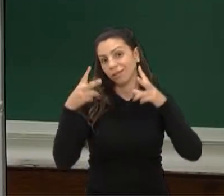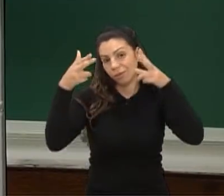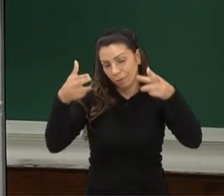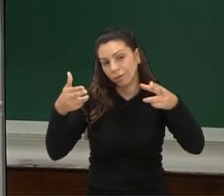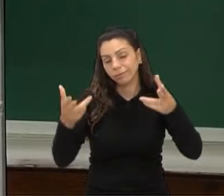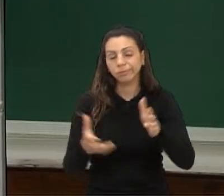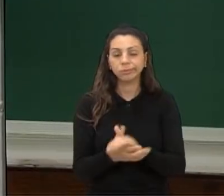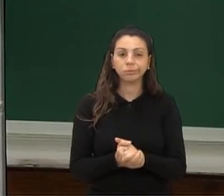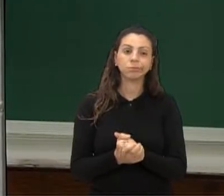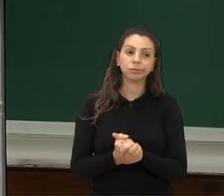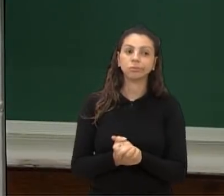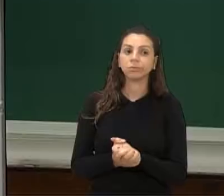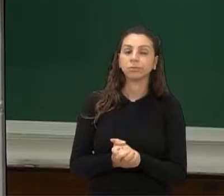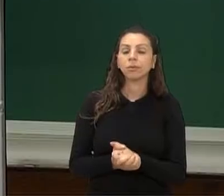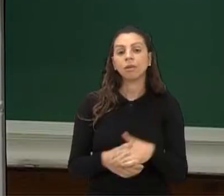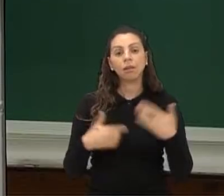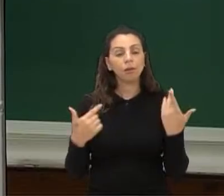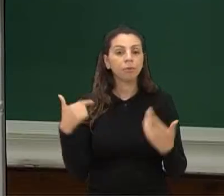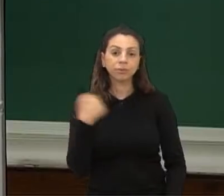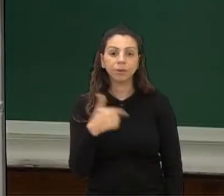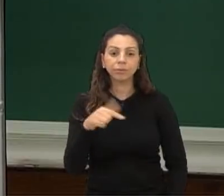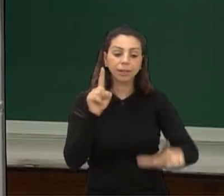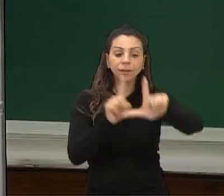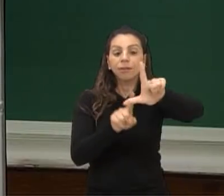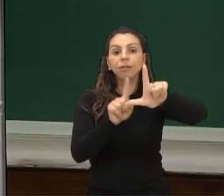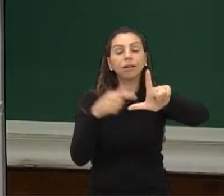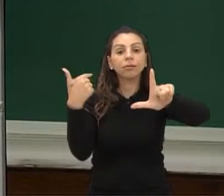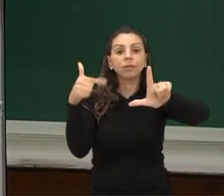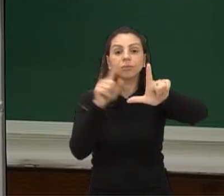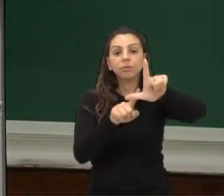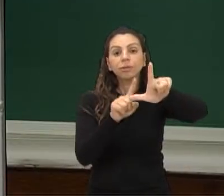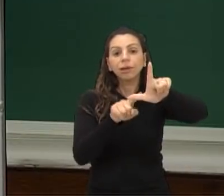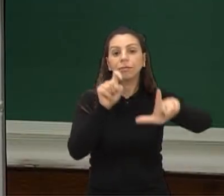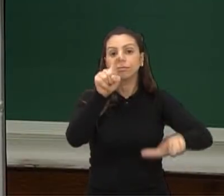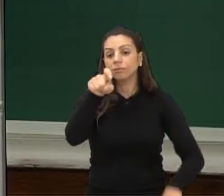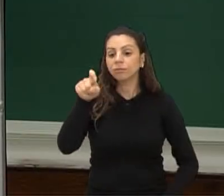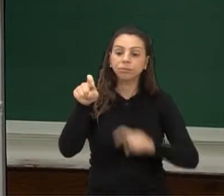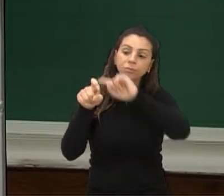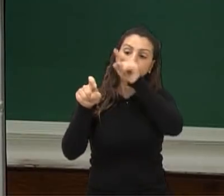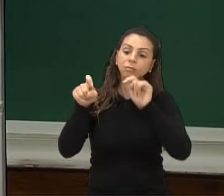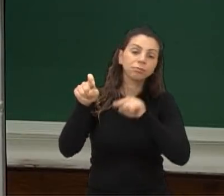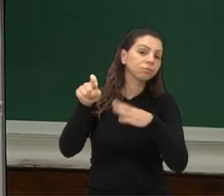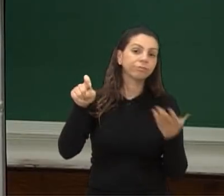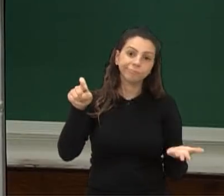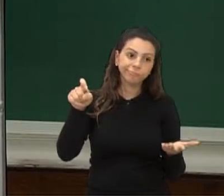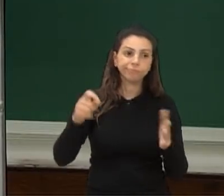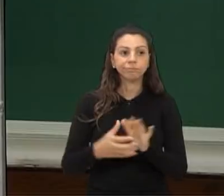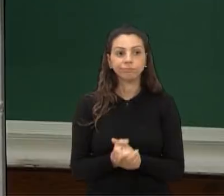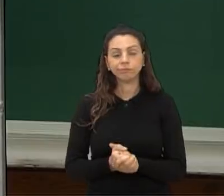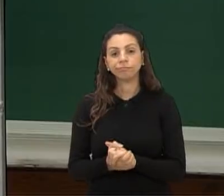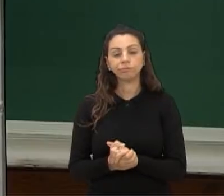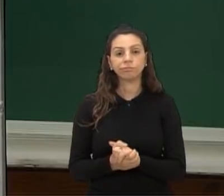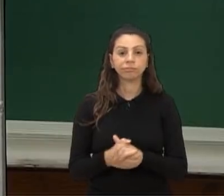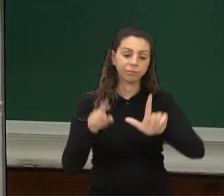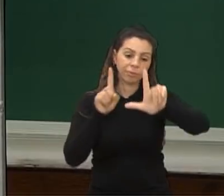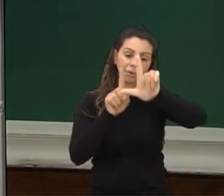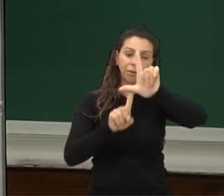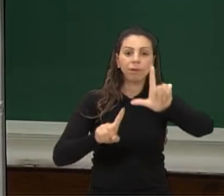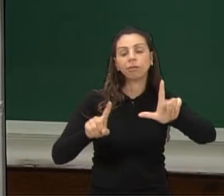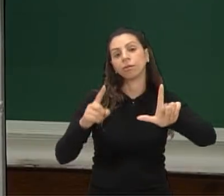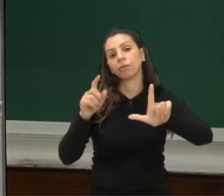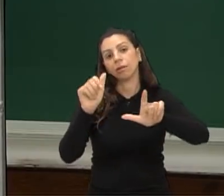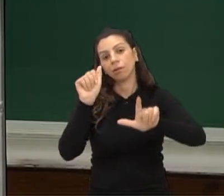referindo ao x, ao valor desconhecido. Então, a professora pode chamar esse x de incógnita ou variável.